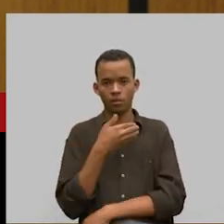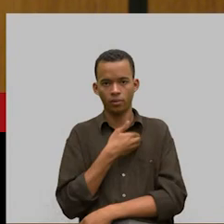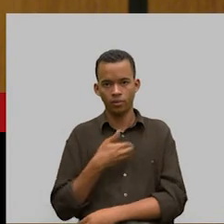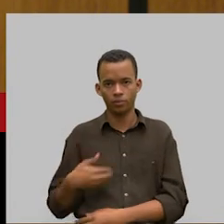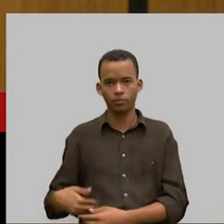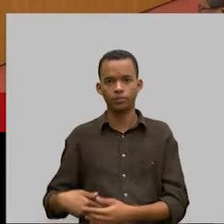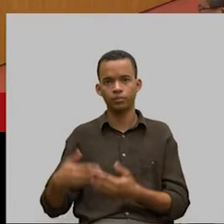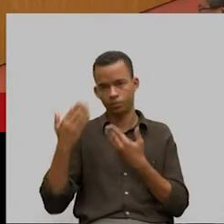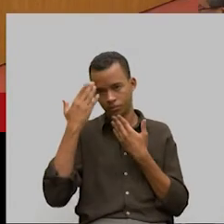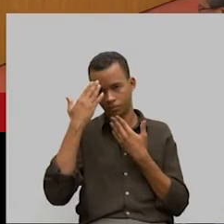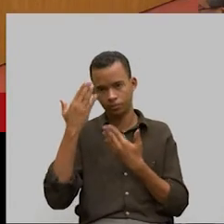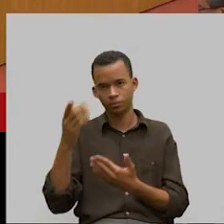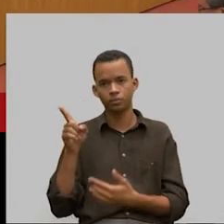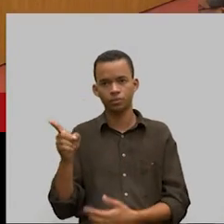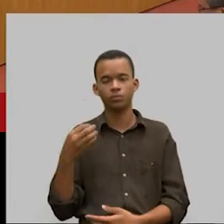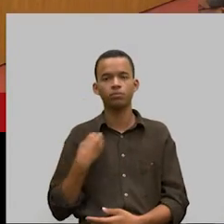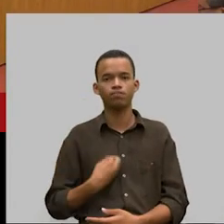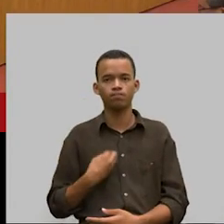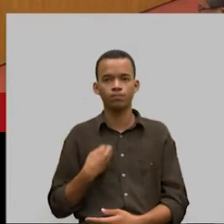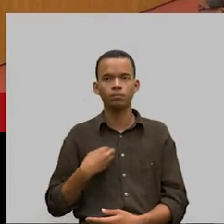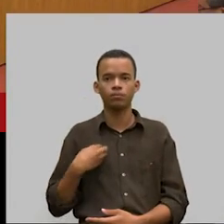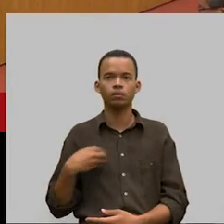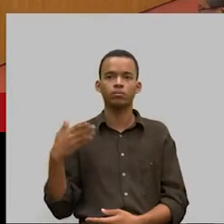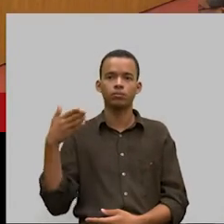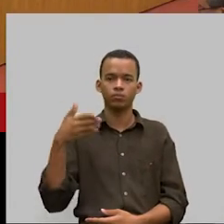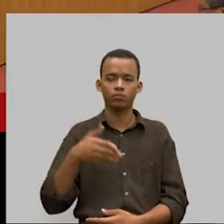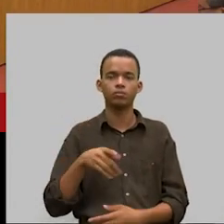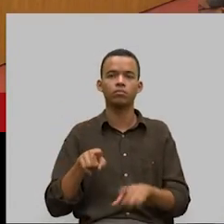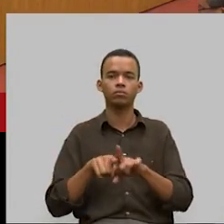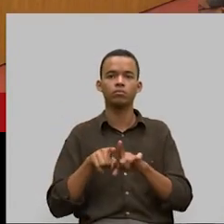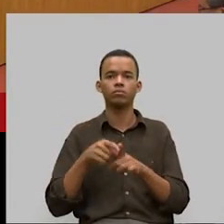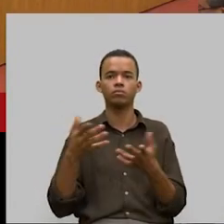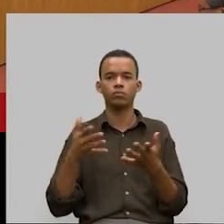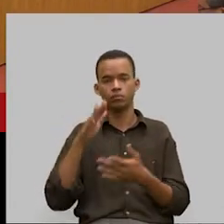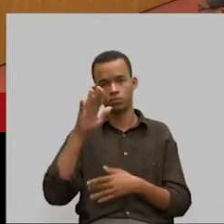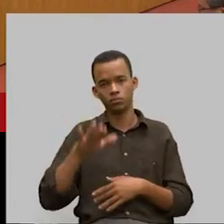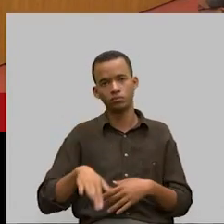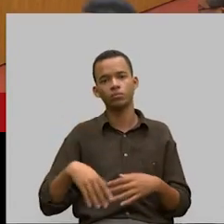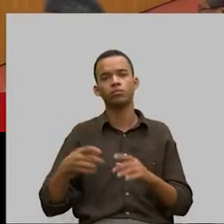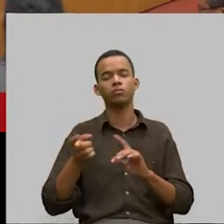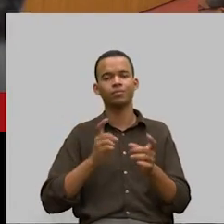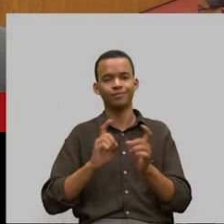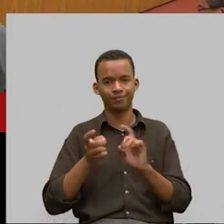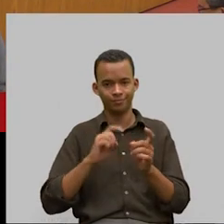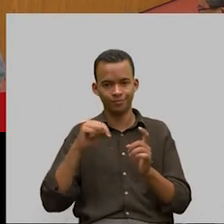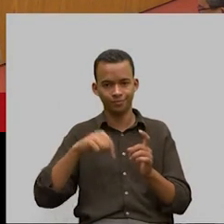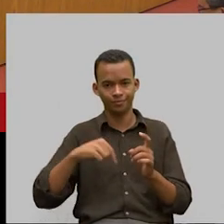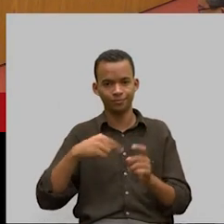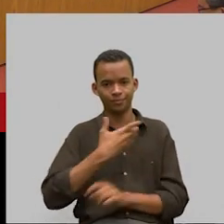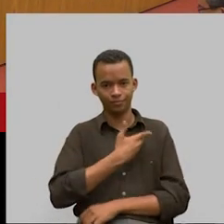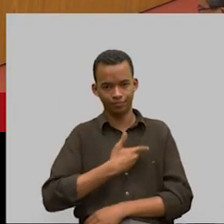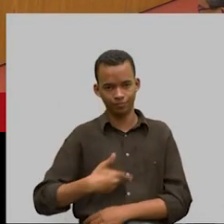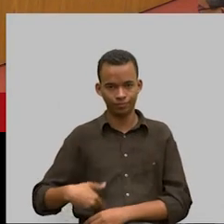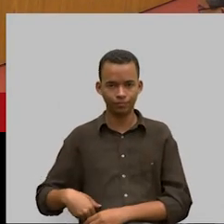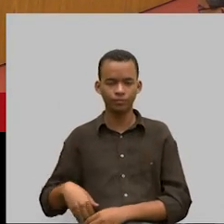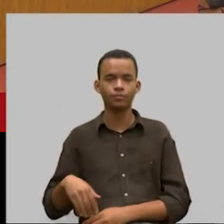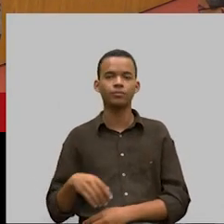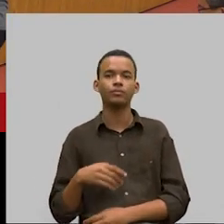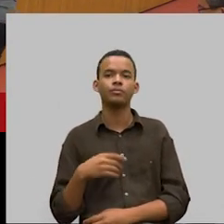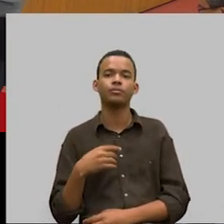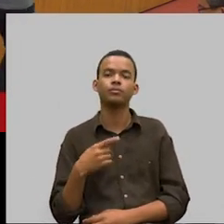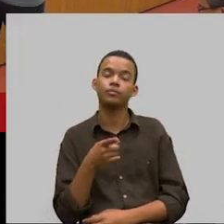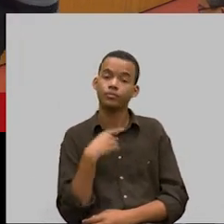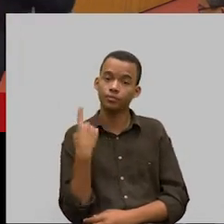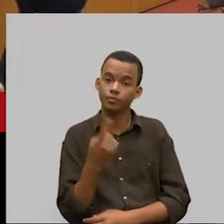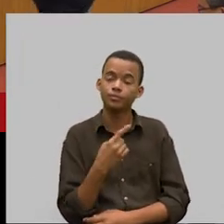agradecer a presença do Senhor nesta tarde neste debate público este momento para nós ele é